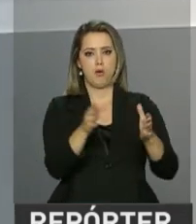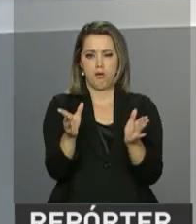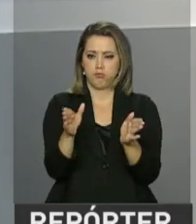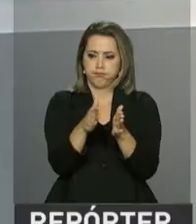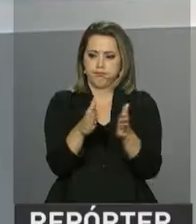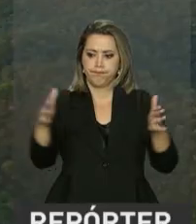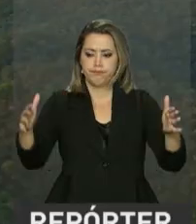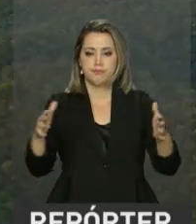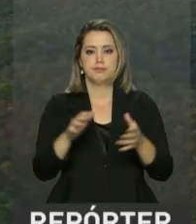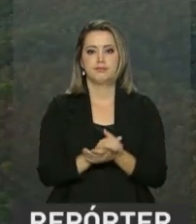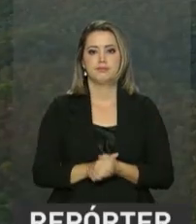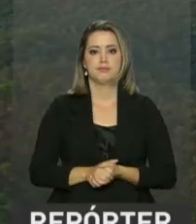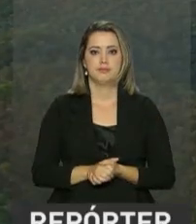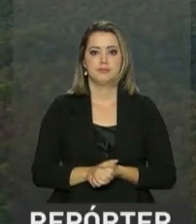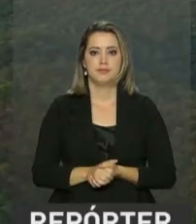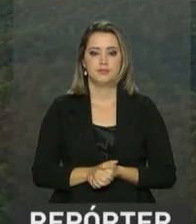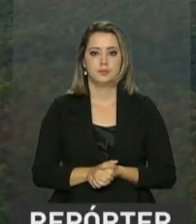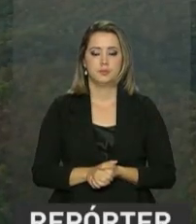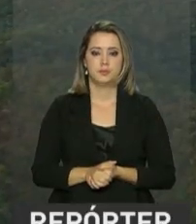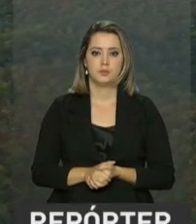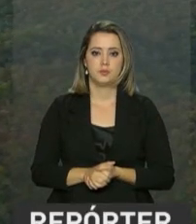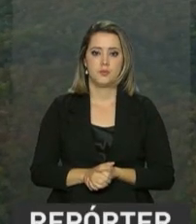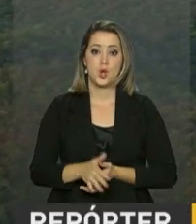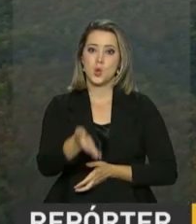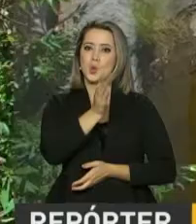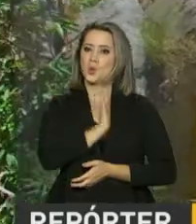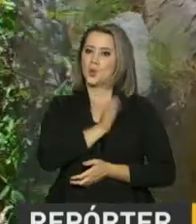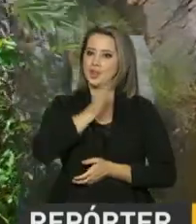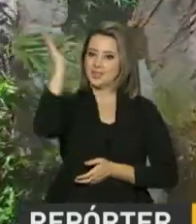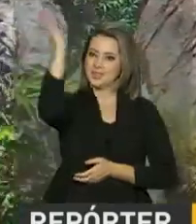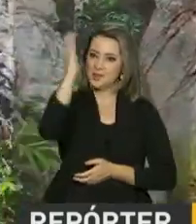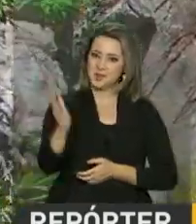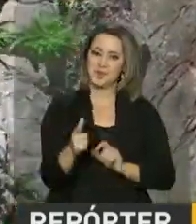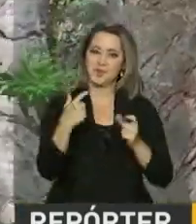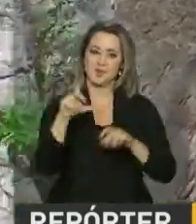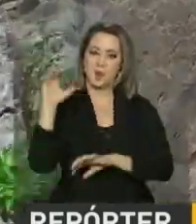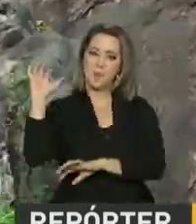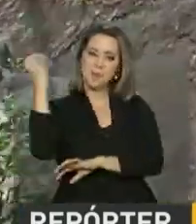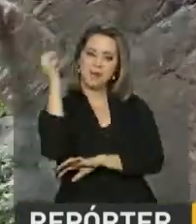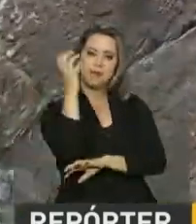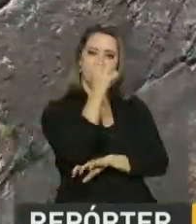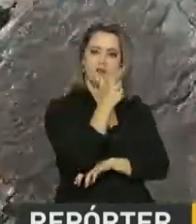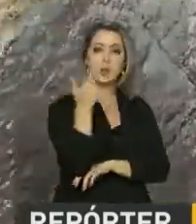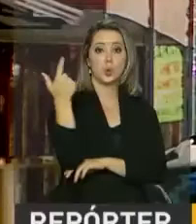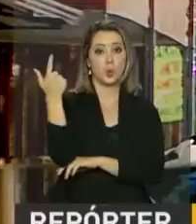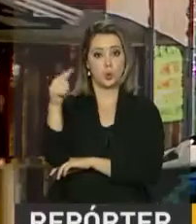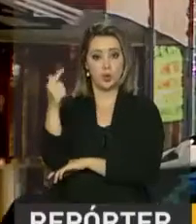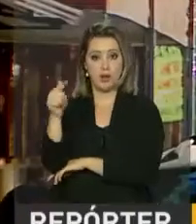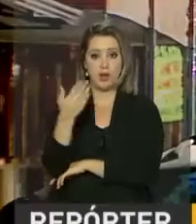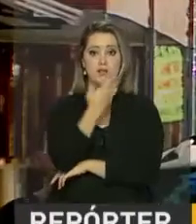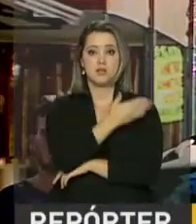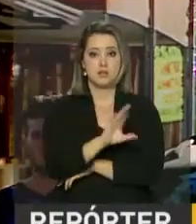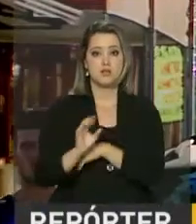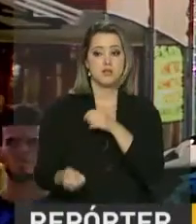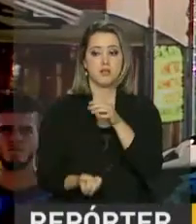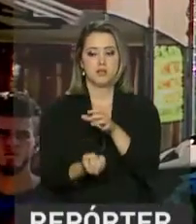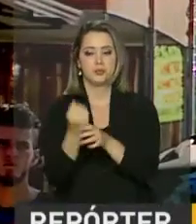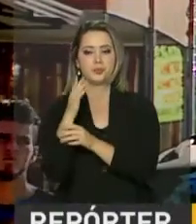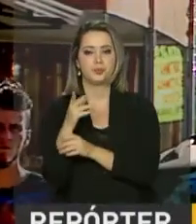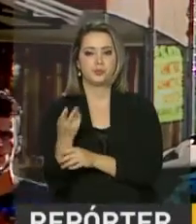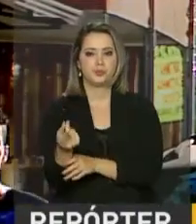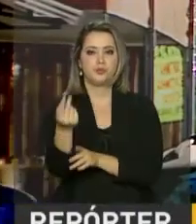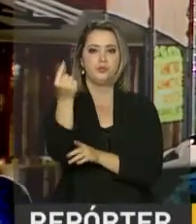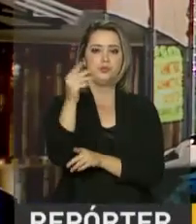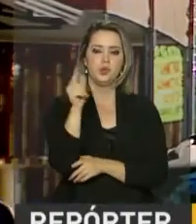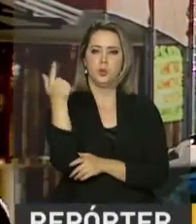parque no coração do brasil o parque nacional da chapada dos veadeiros é fonte de renda para as cidades